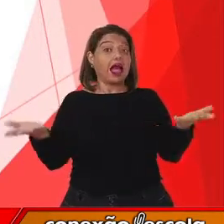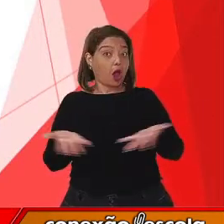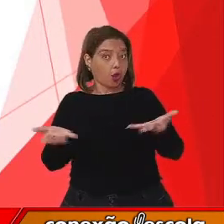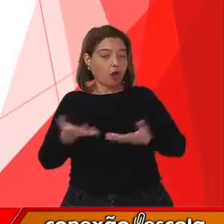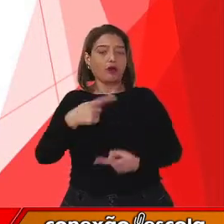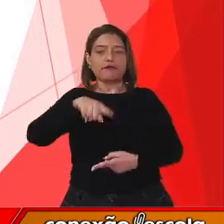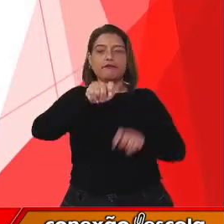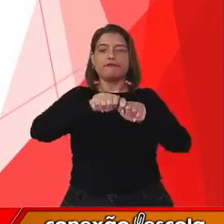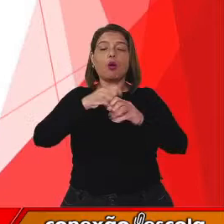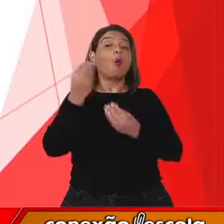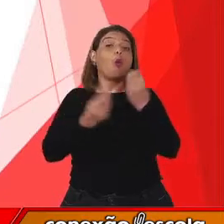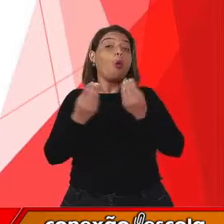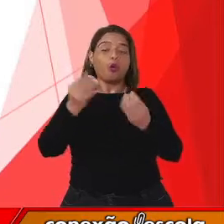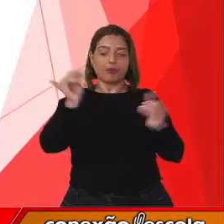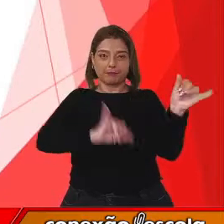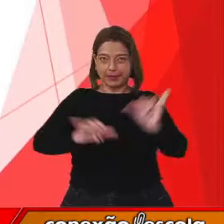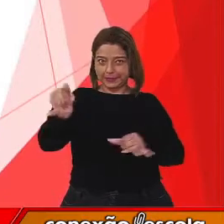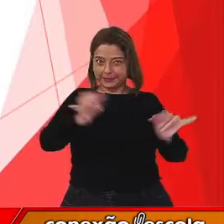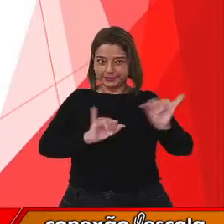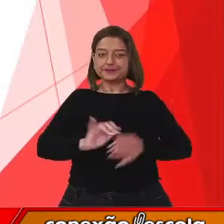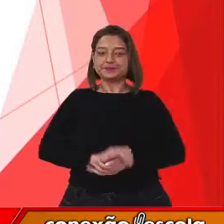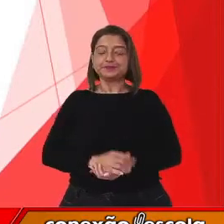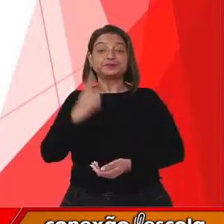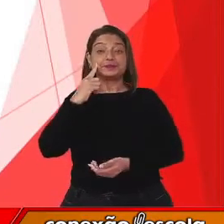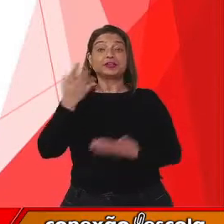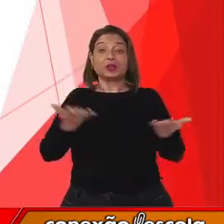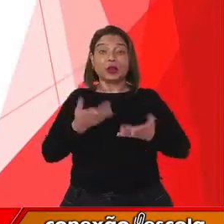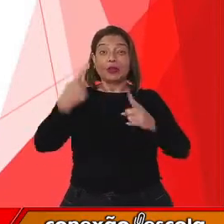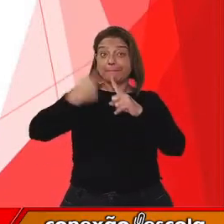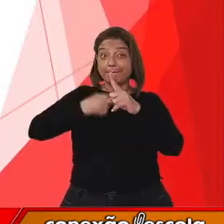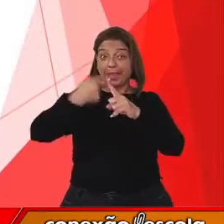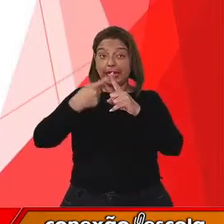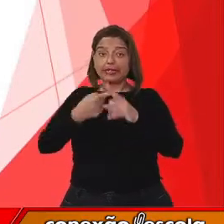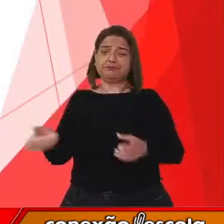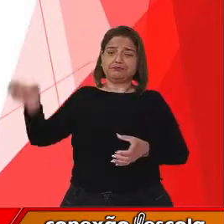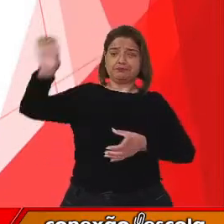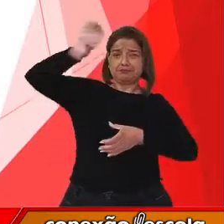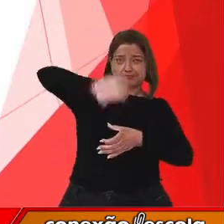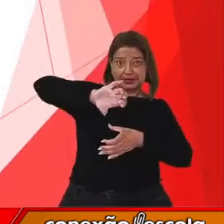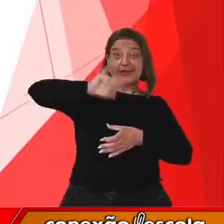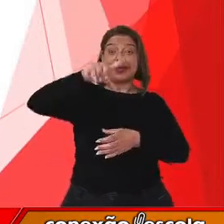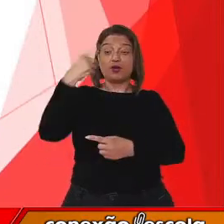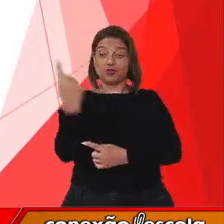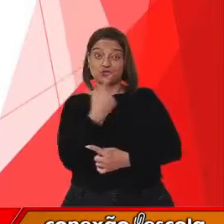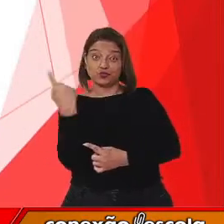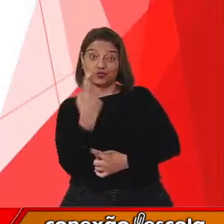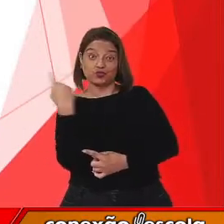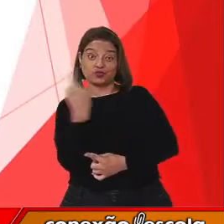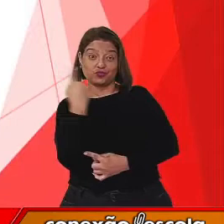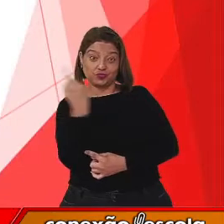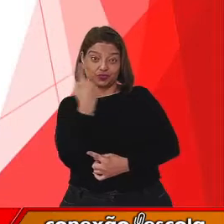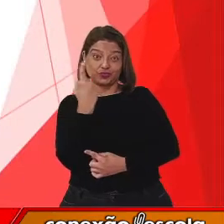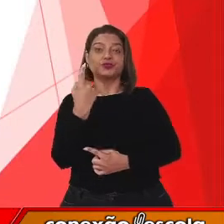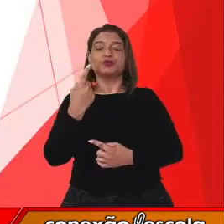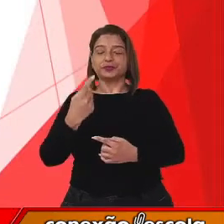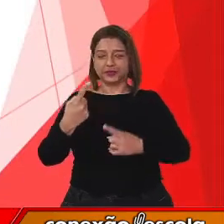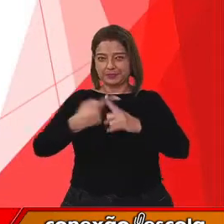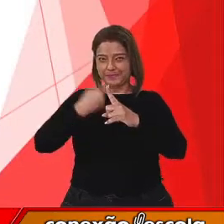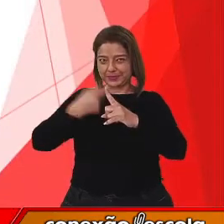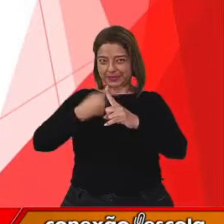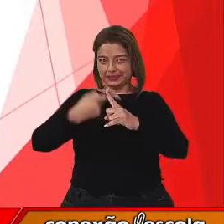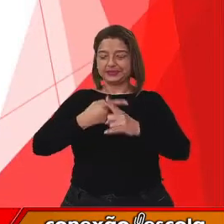Gente, agora eu vou mostrar pra vocês o modo de preparo. Vamos pôr tudo no liquidificador. As bananas.